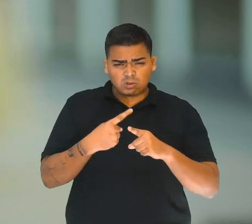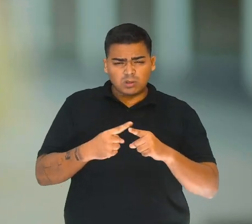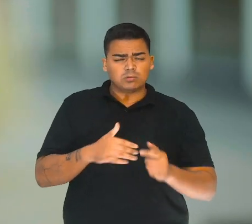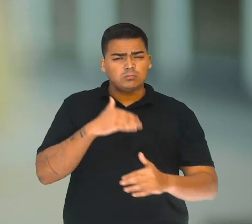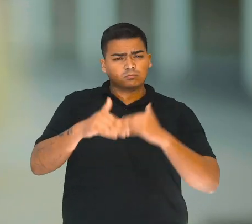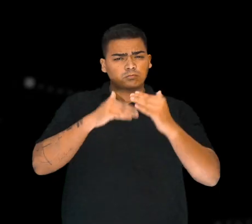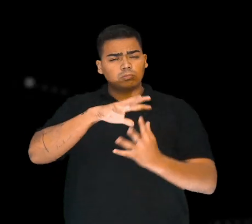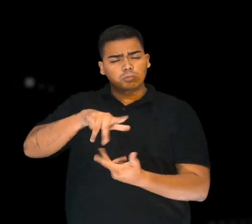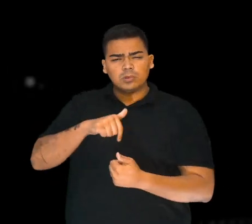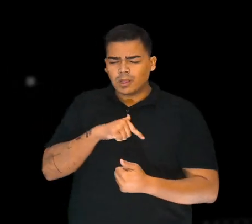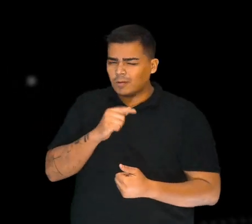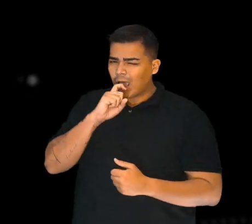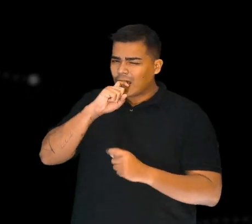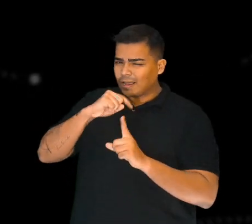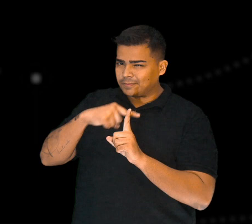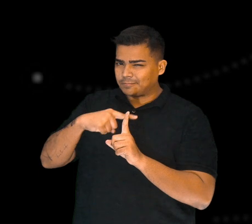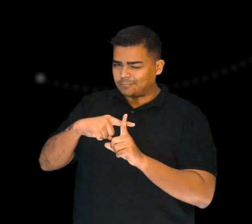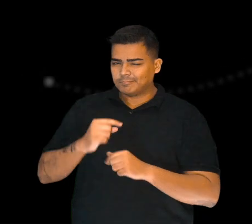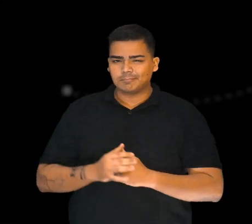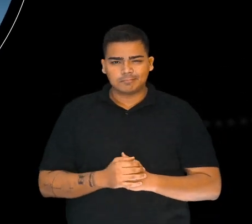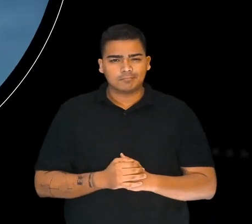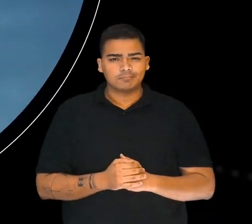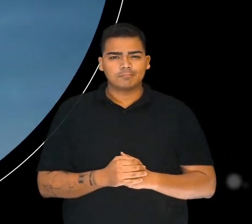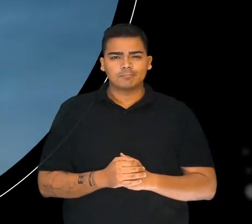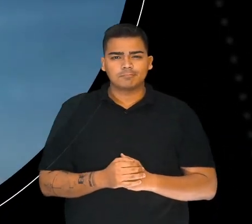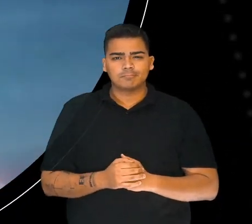inveja positiva. 2, 1,